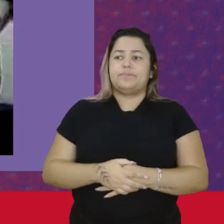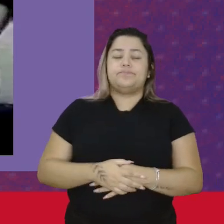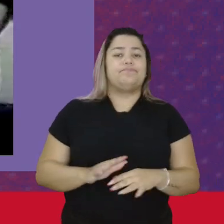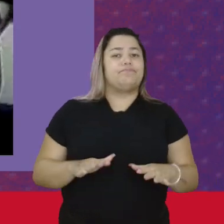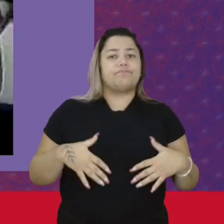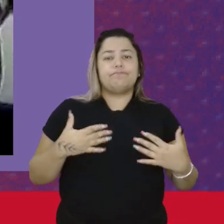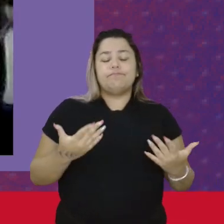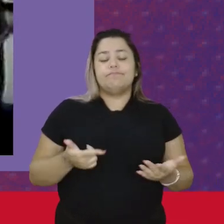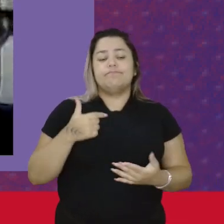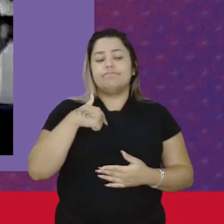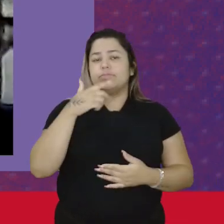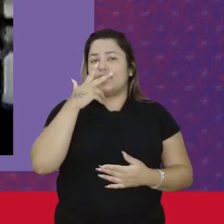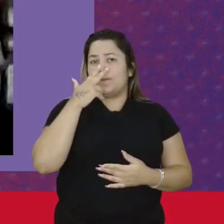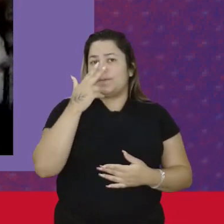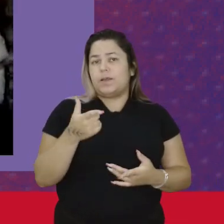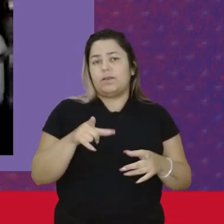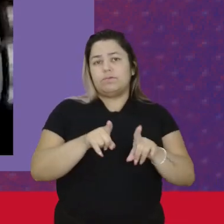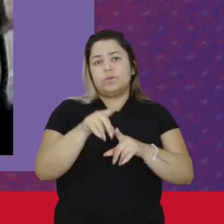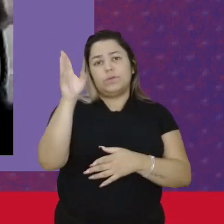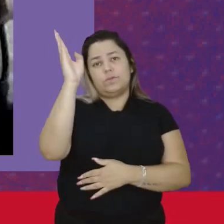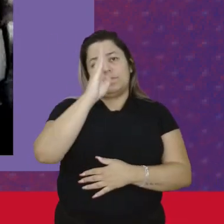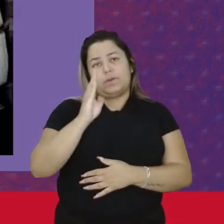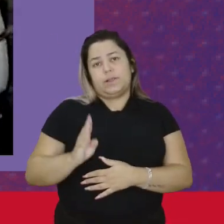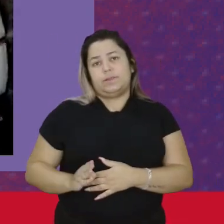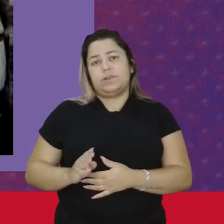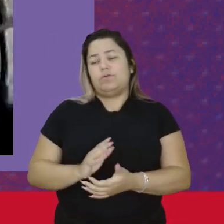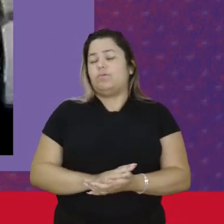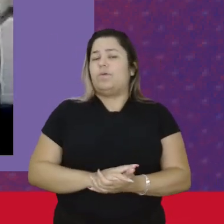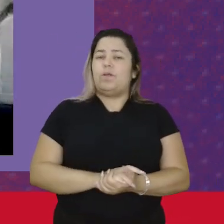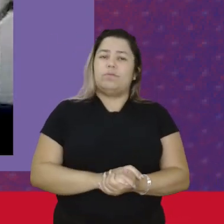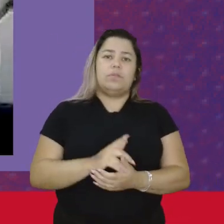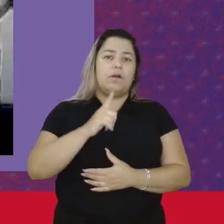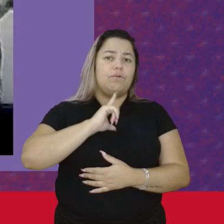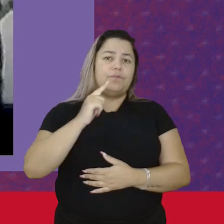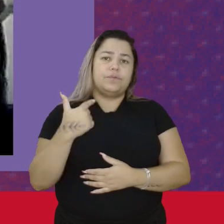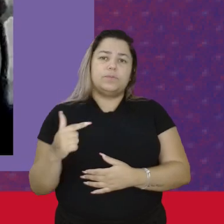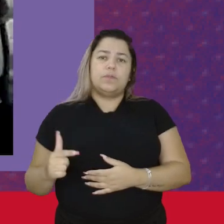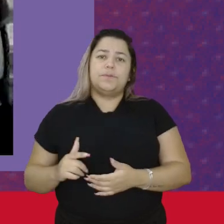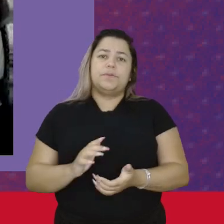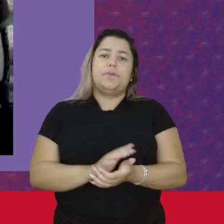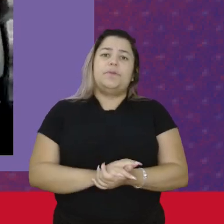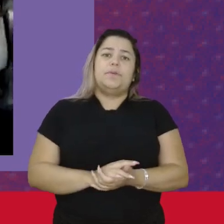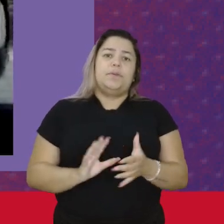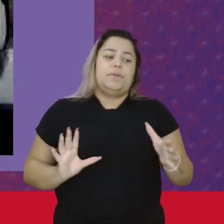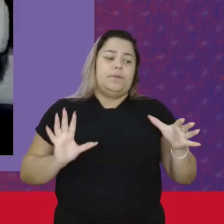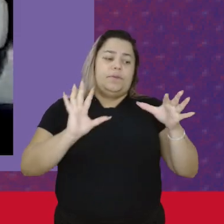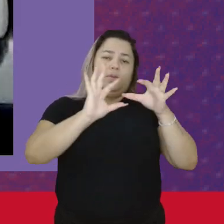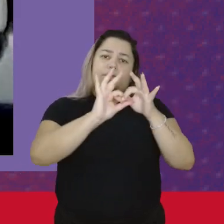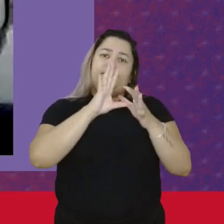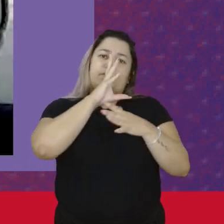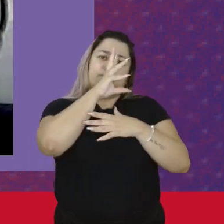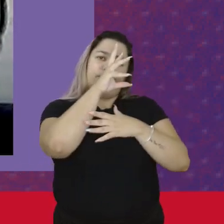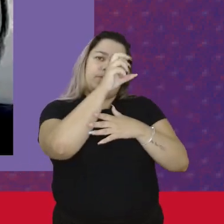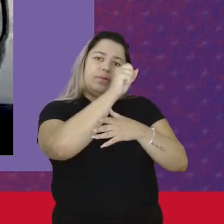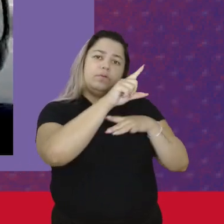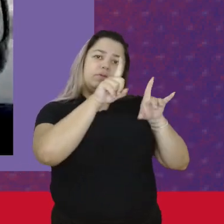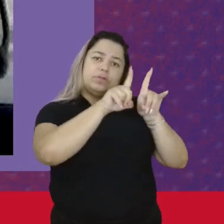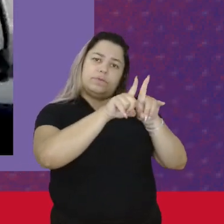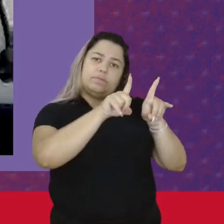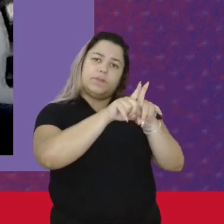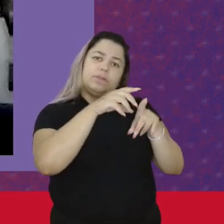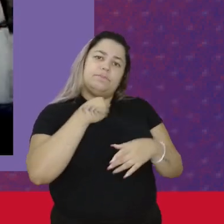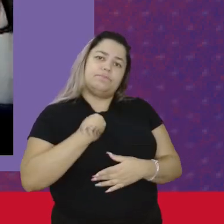enfim, eu acho que no caso do Brasil não houve essa ligação tão forte que